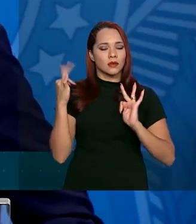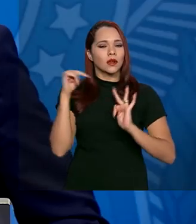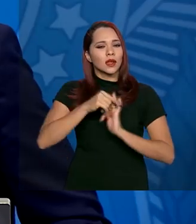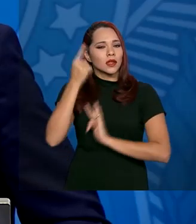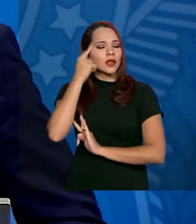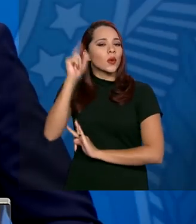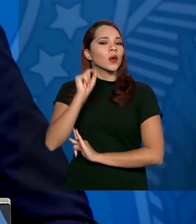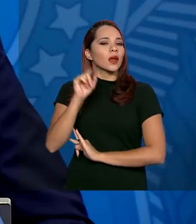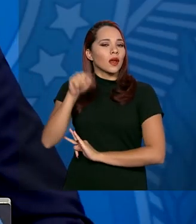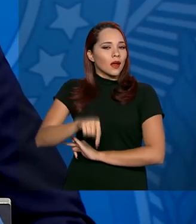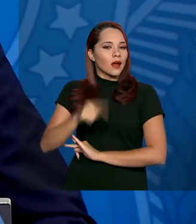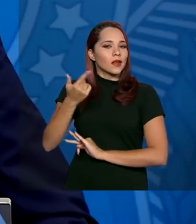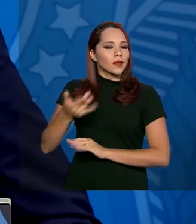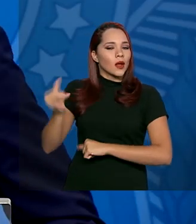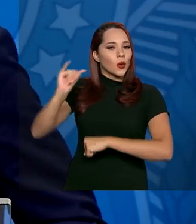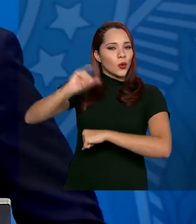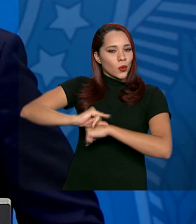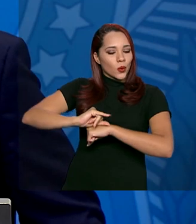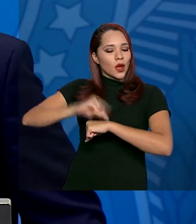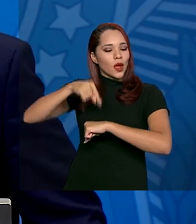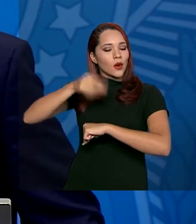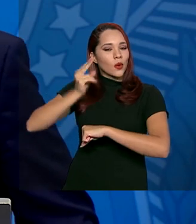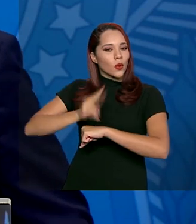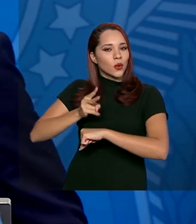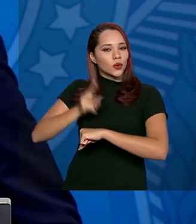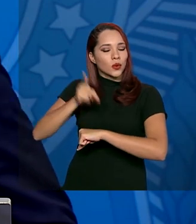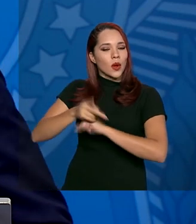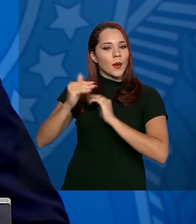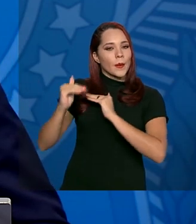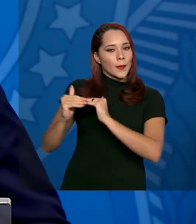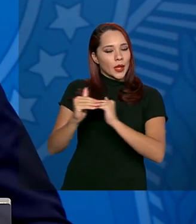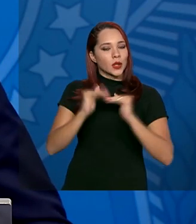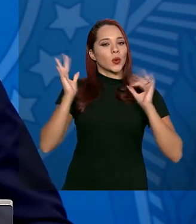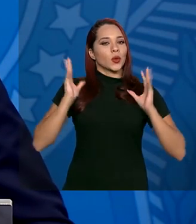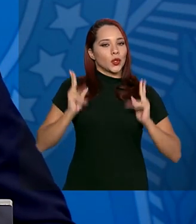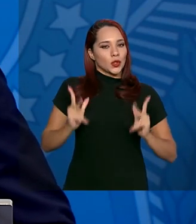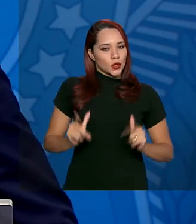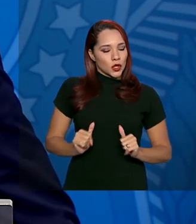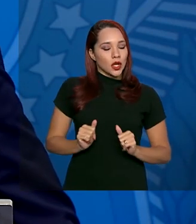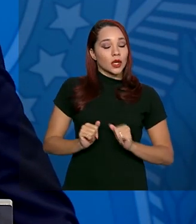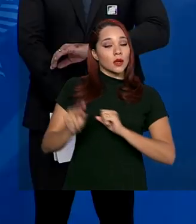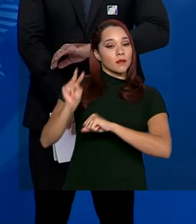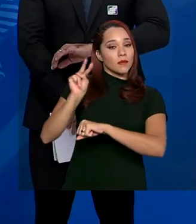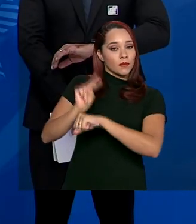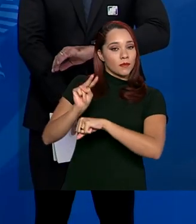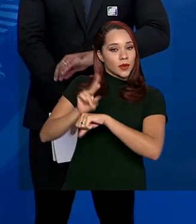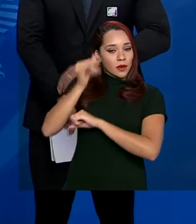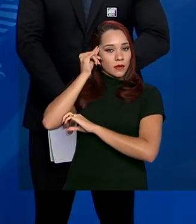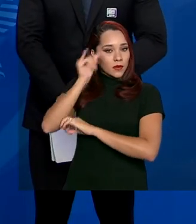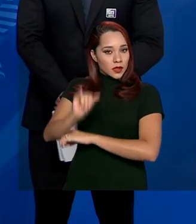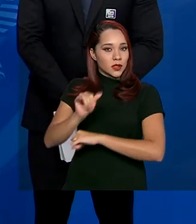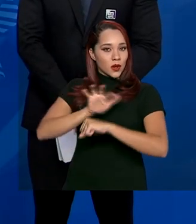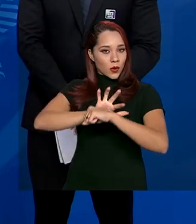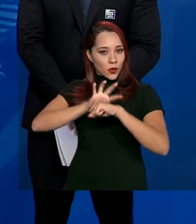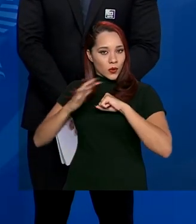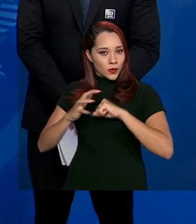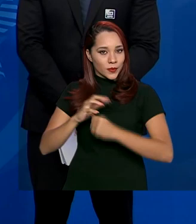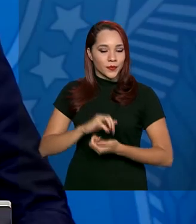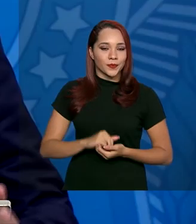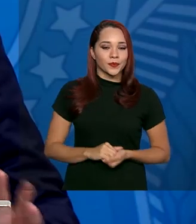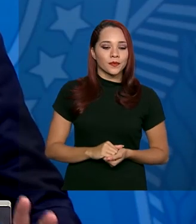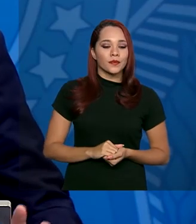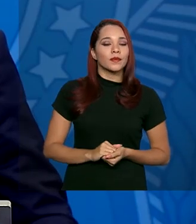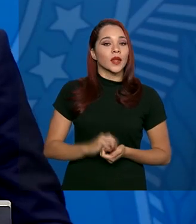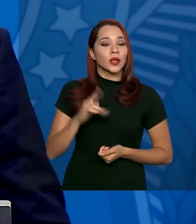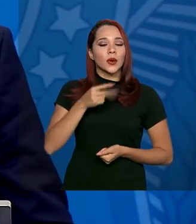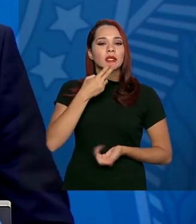ideia é credenciar estabelecimentos que mantêm padrões de higiene e prevenção contra a Covid-19.